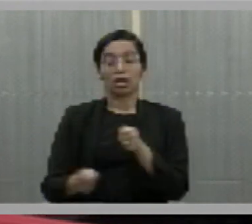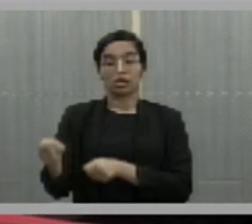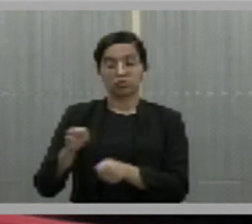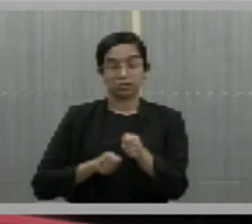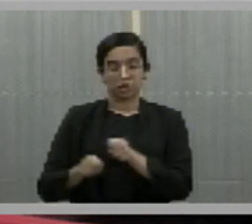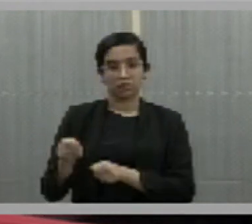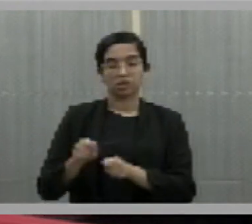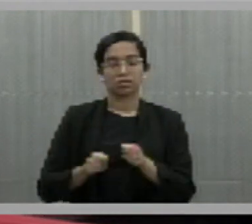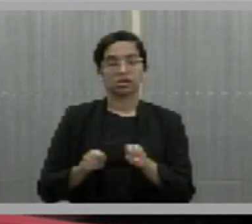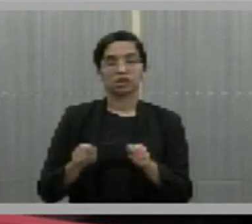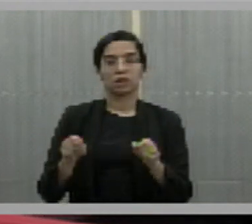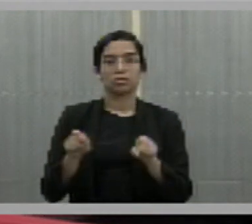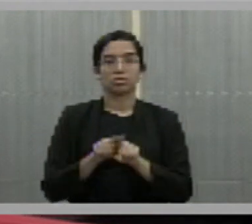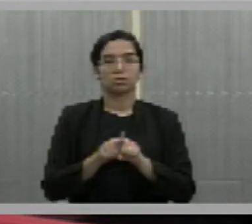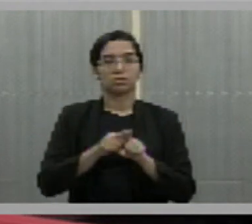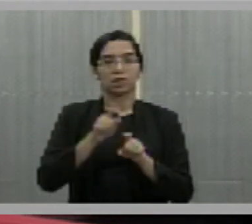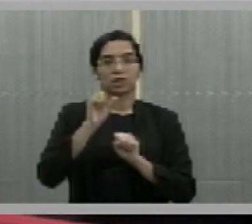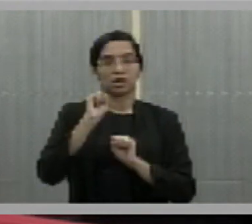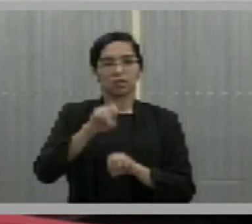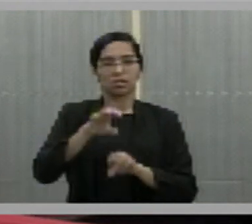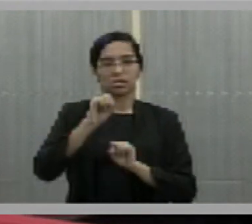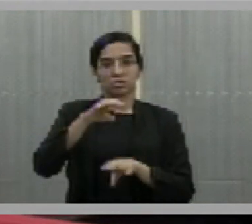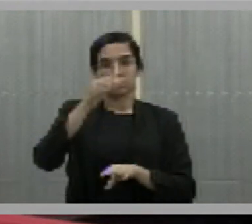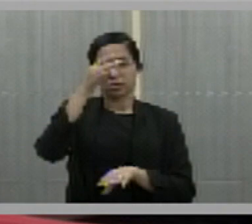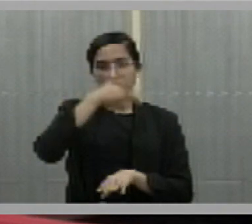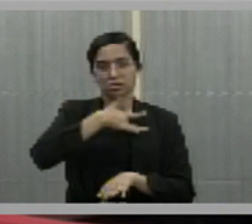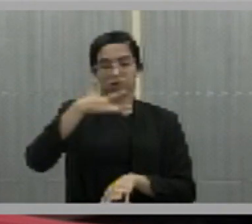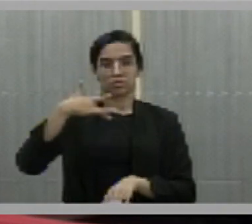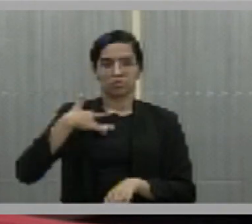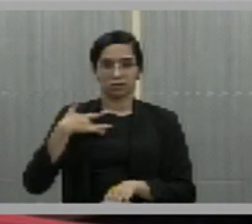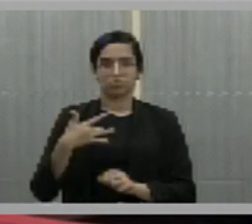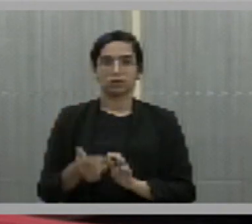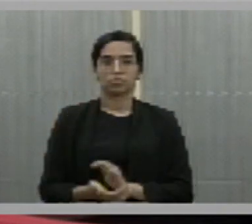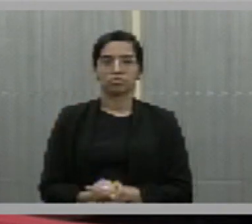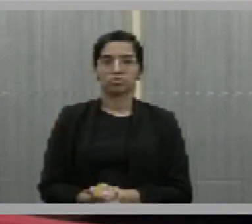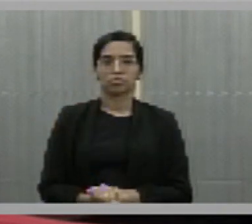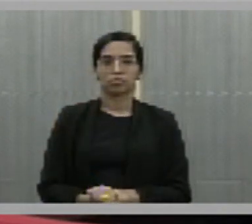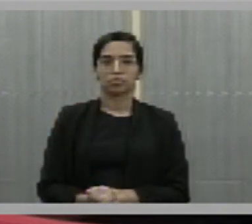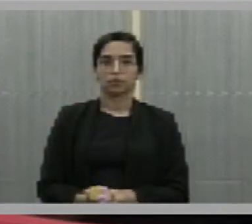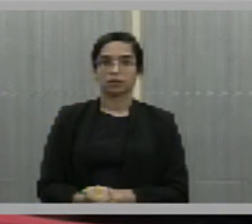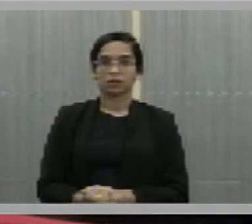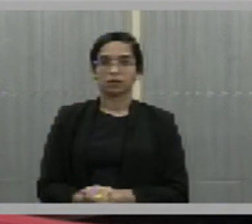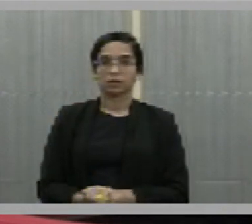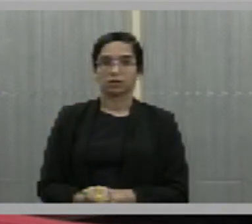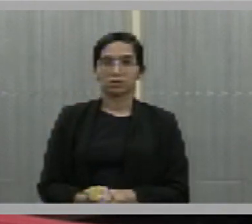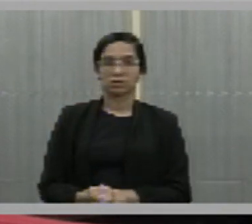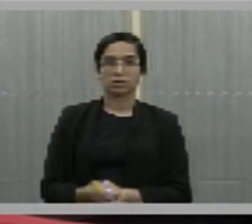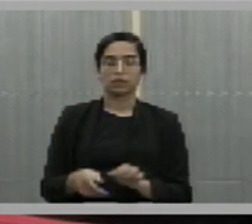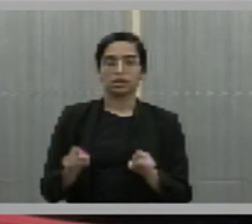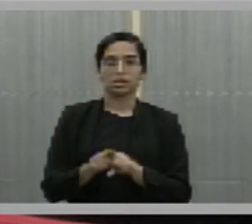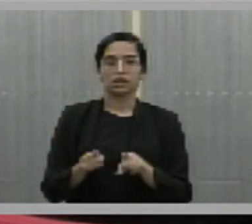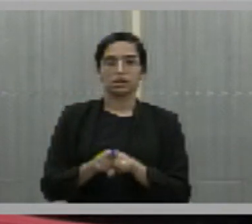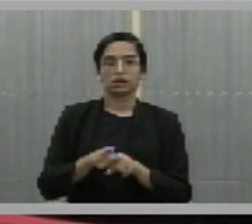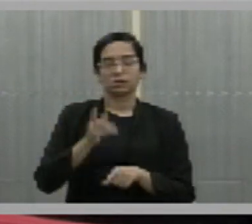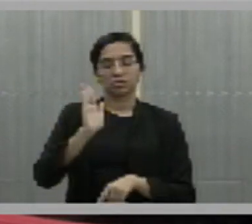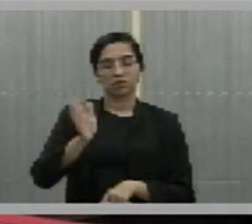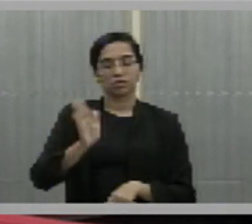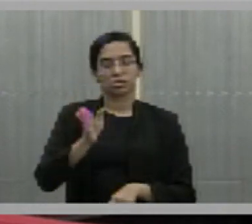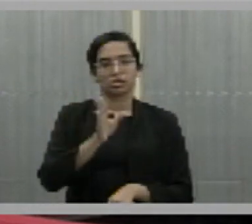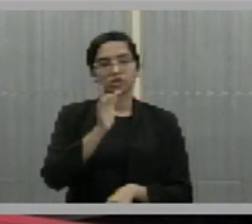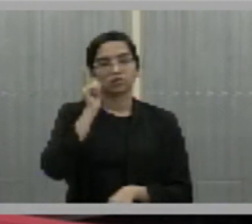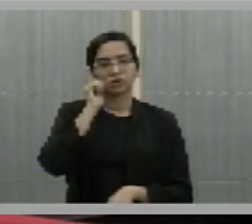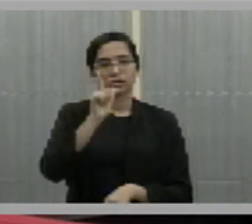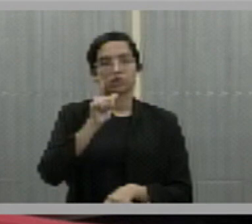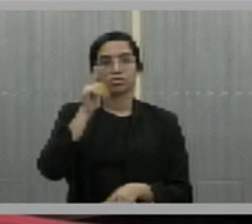Administração, Comissão de Educação e Saúde, né? Então, e já conseguimos também fazer a